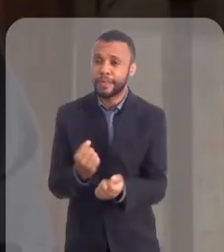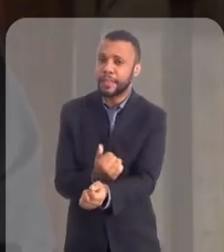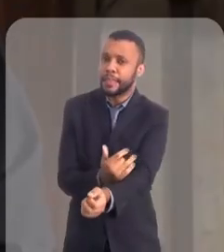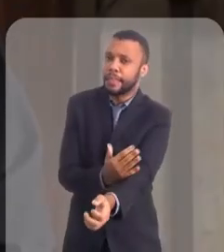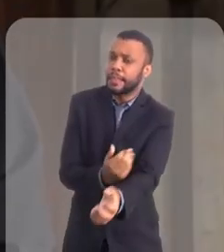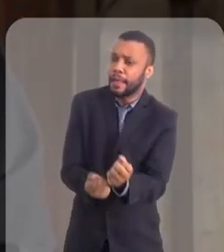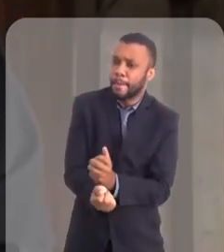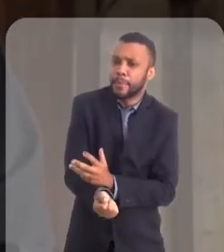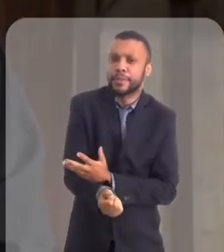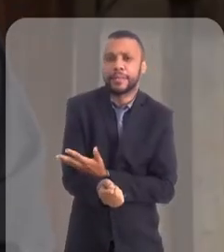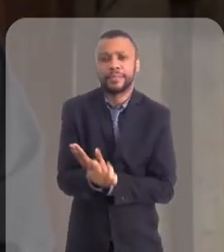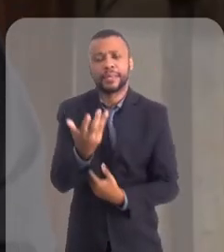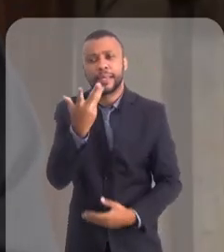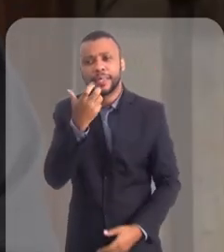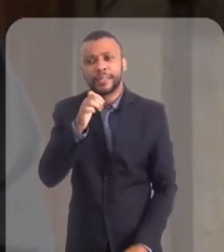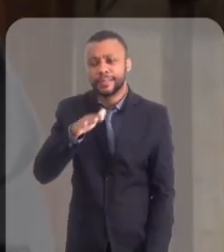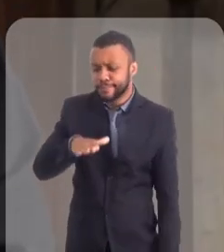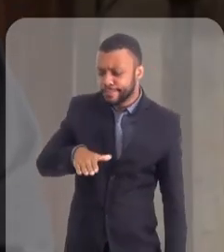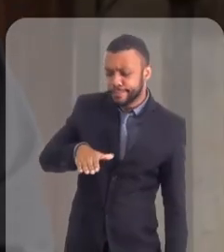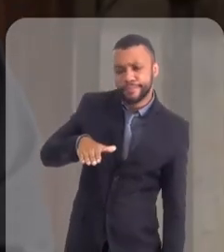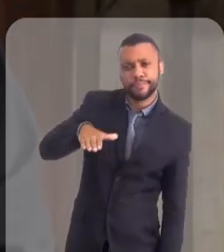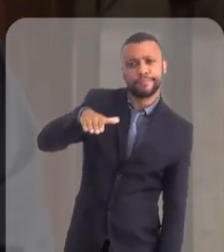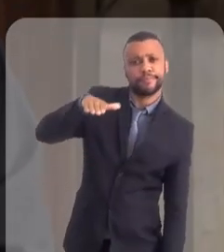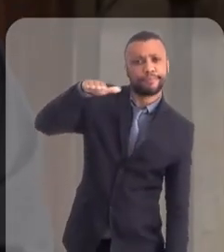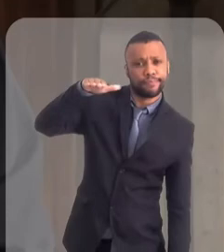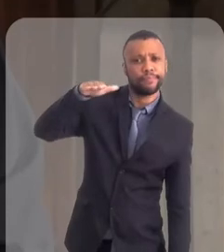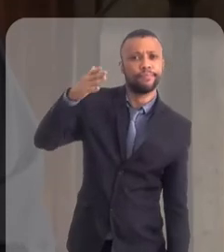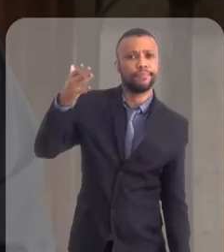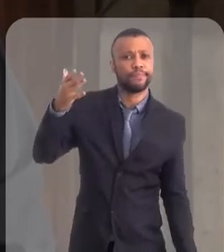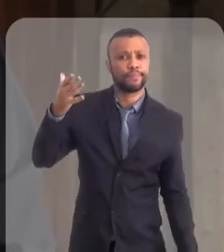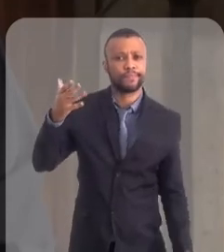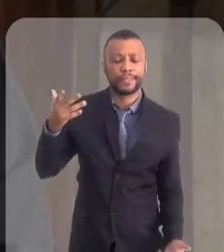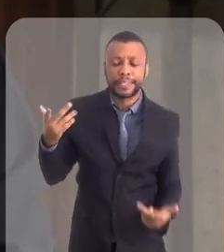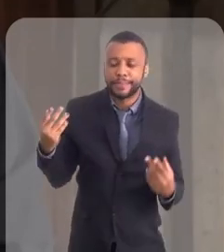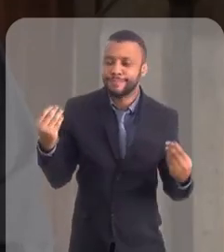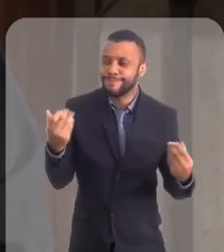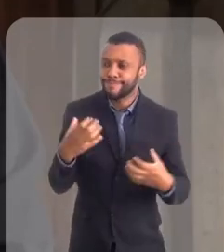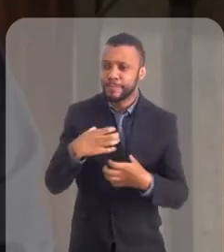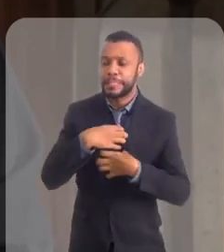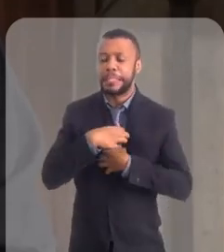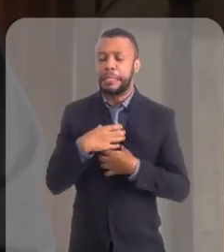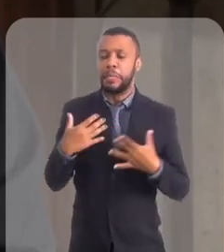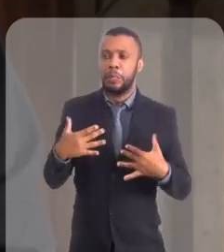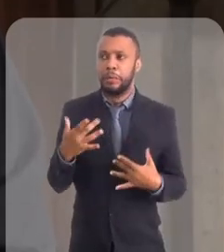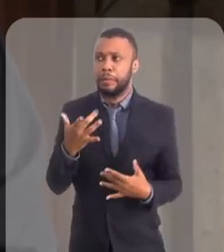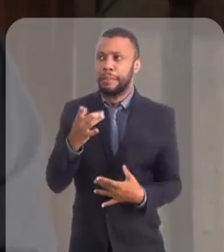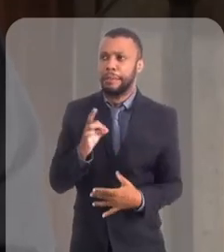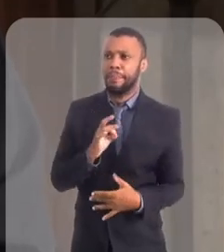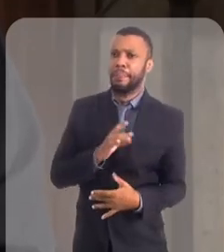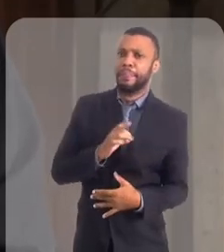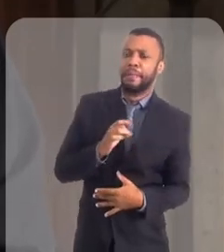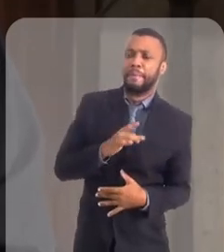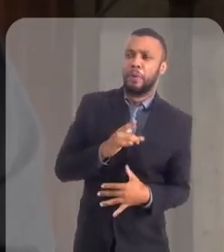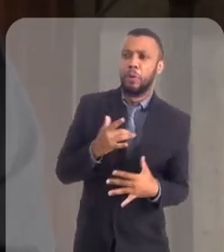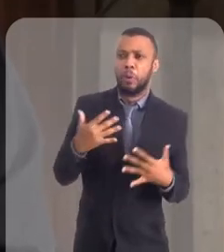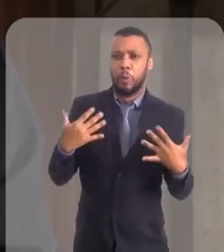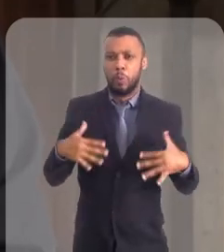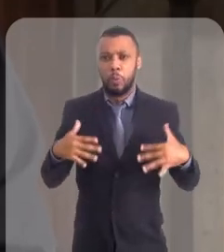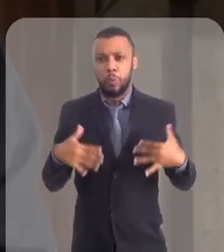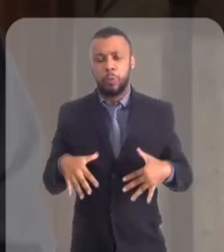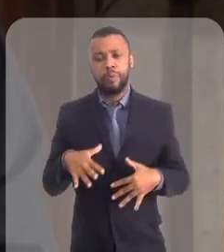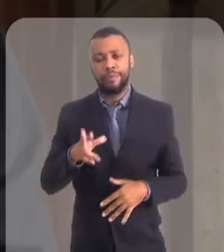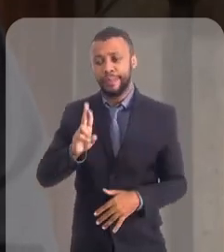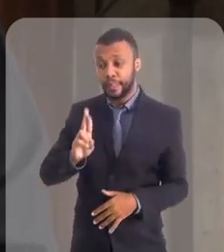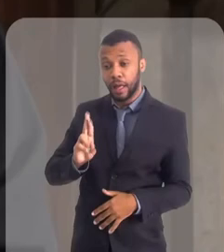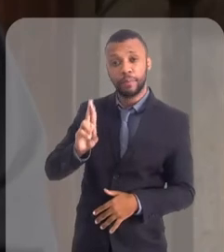É uma emoção para quem é católico desde criança, né? É uma coisa, ao mesmo tempo que dá um certo